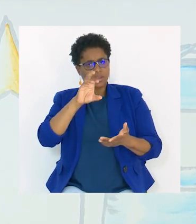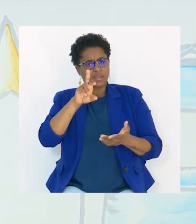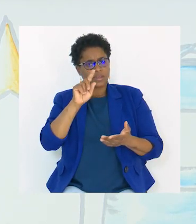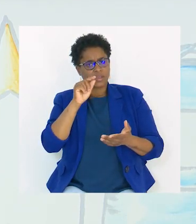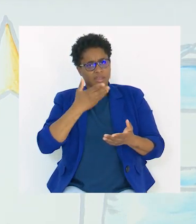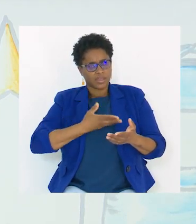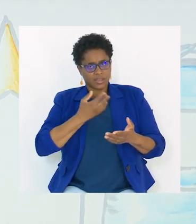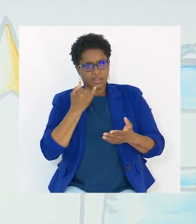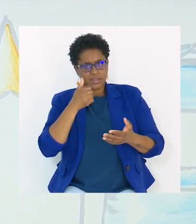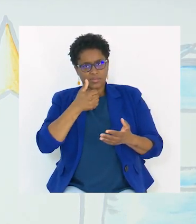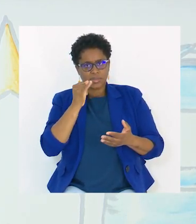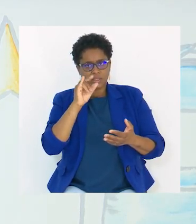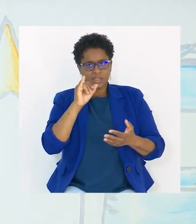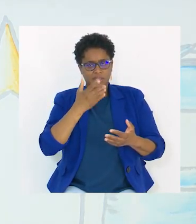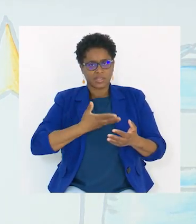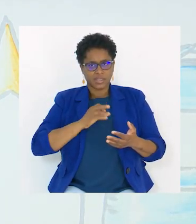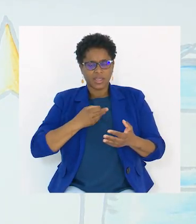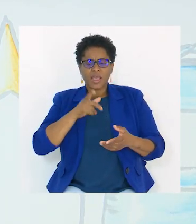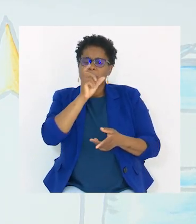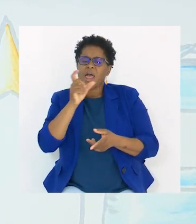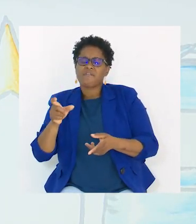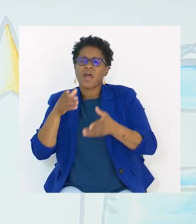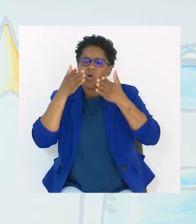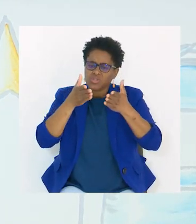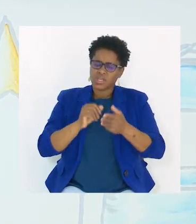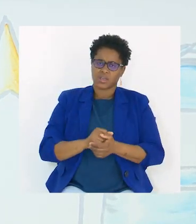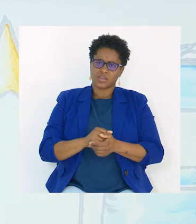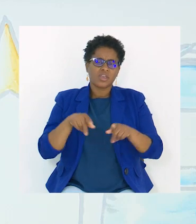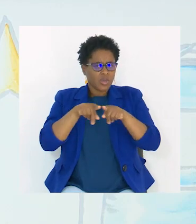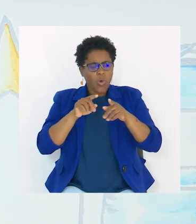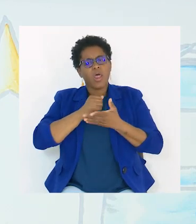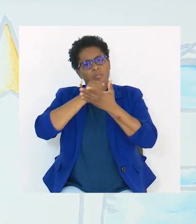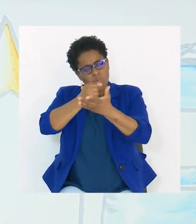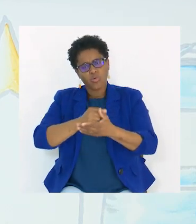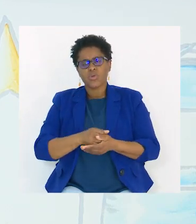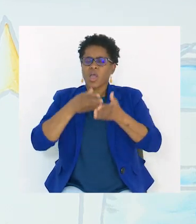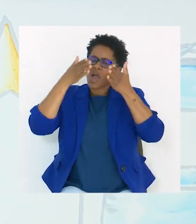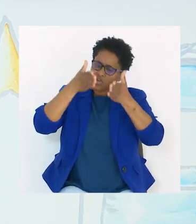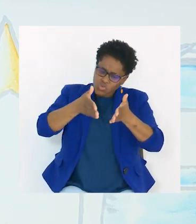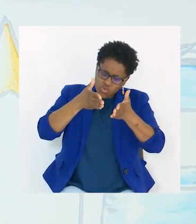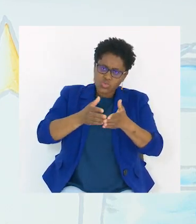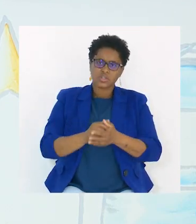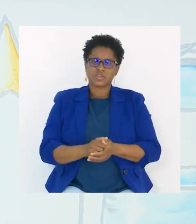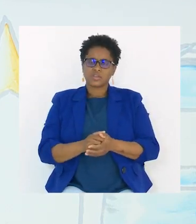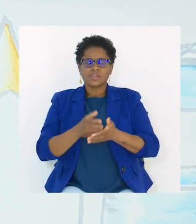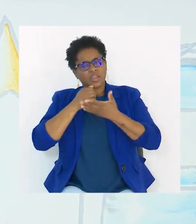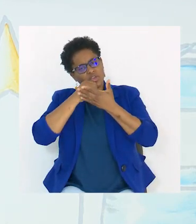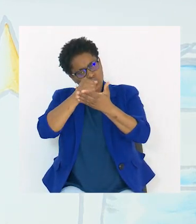Auxiliares. A palavra auxiliar significa o que é? Apoios, ajudam, que